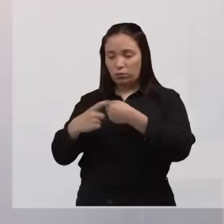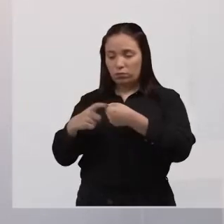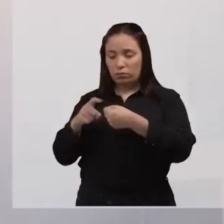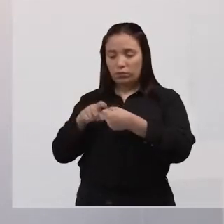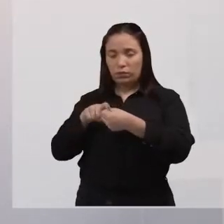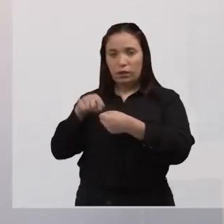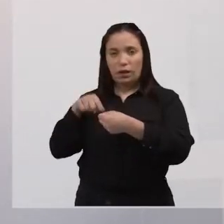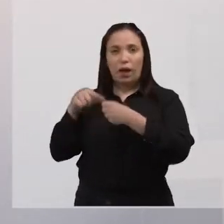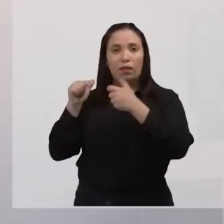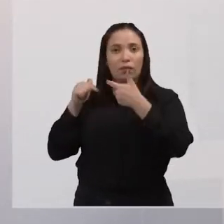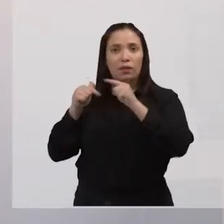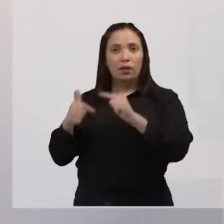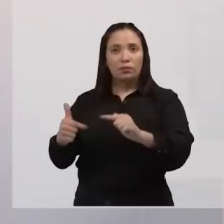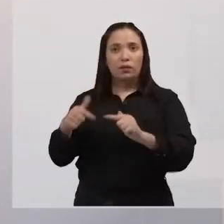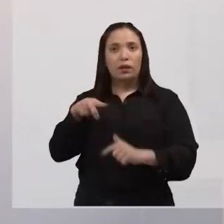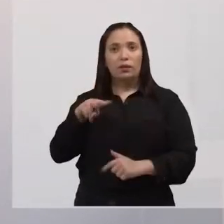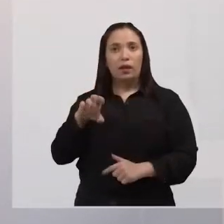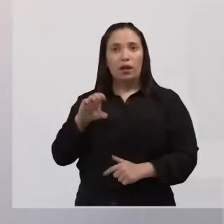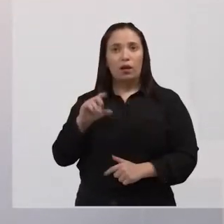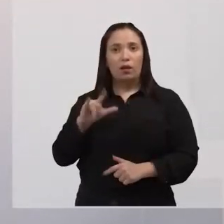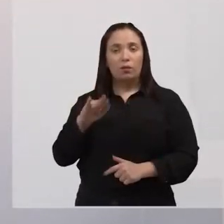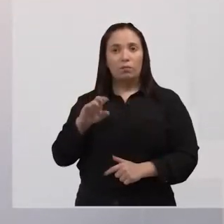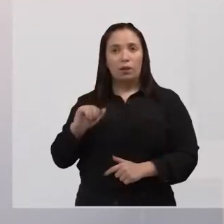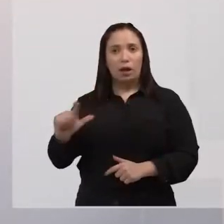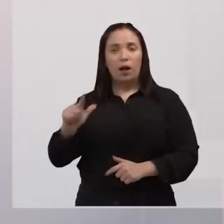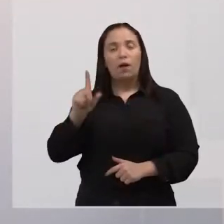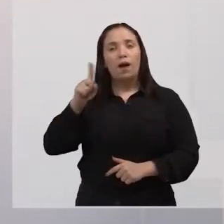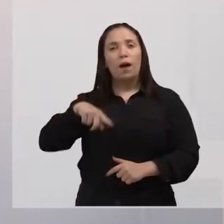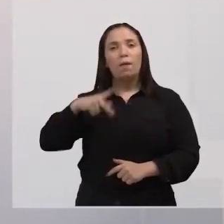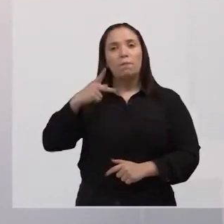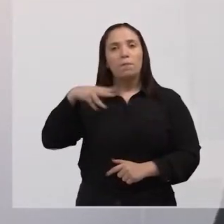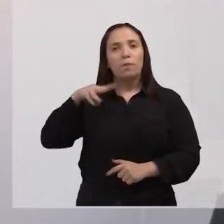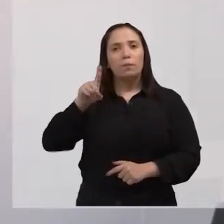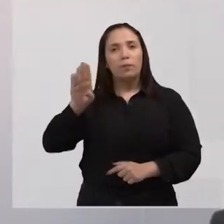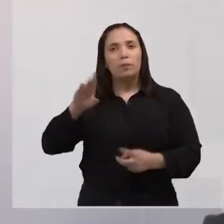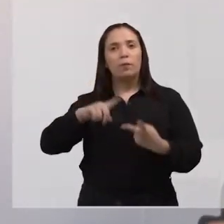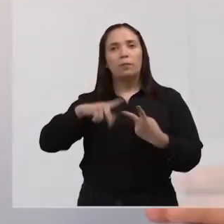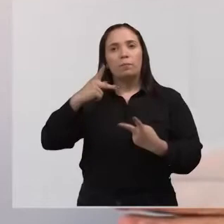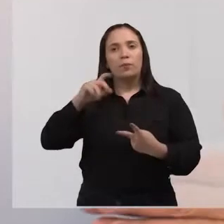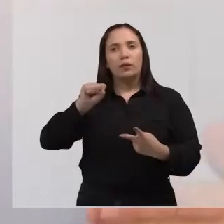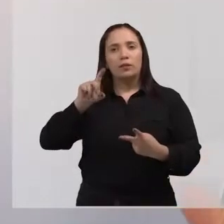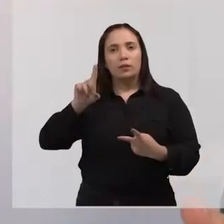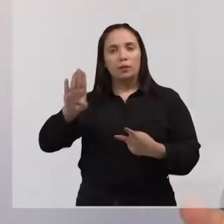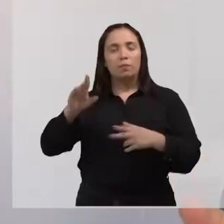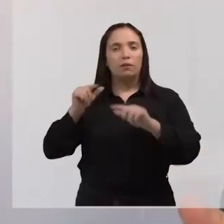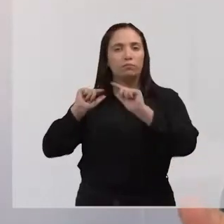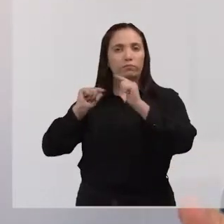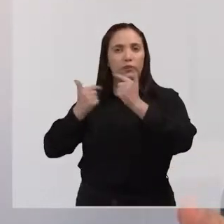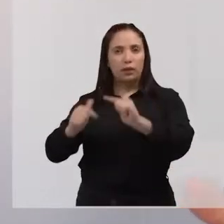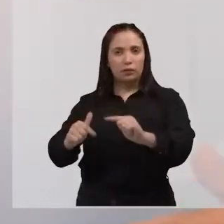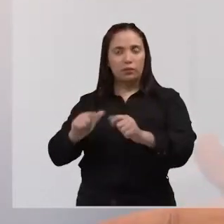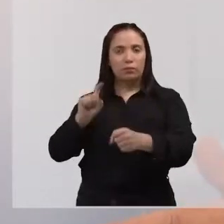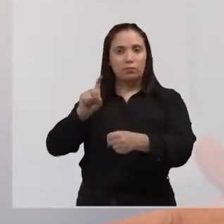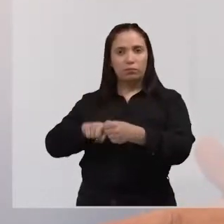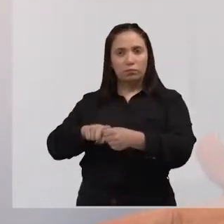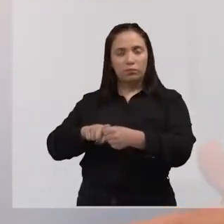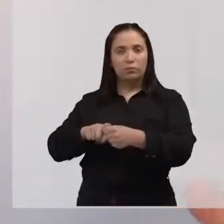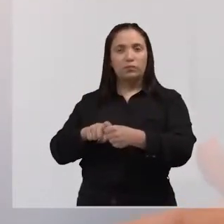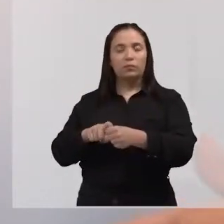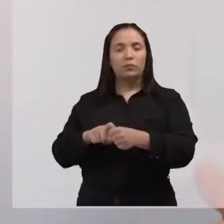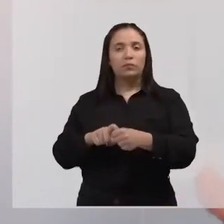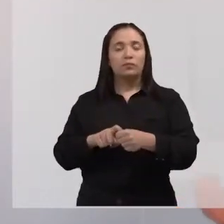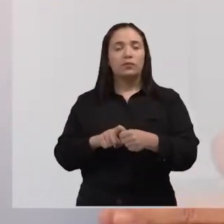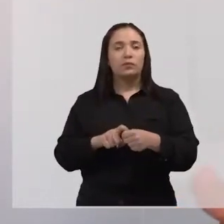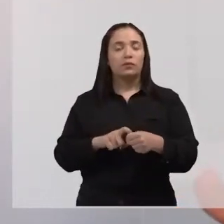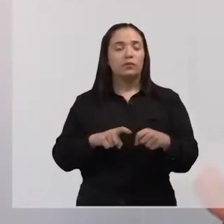chamado bloco neoliberal, que é liderado pelo PMDB e o PSDB, como também mudou a